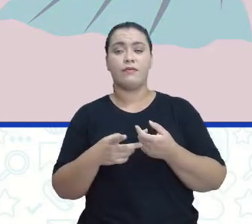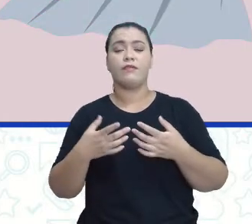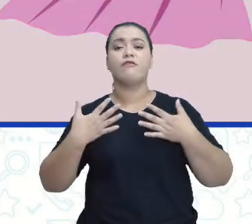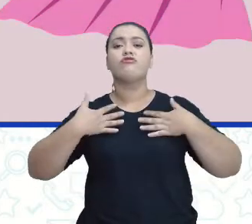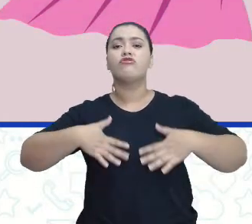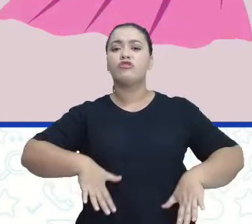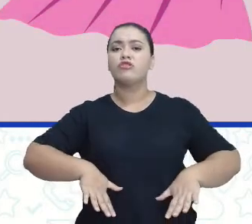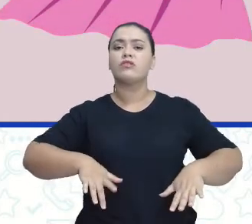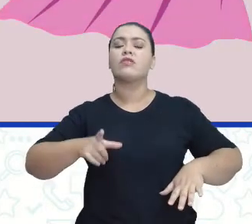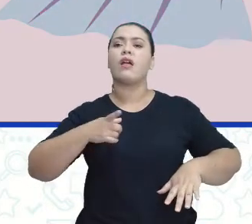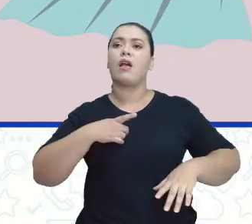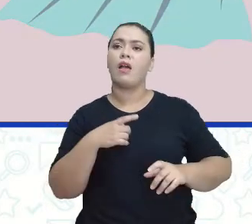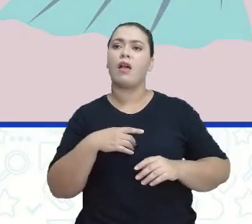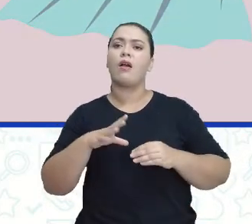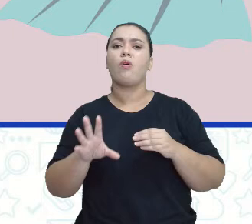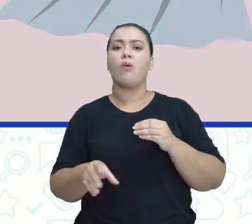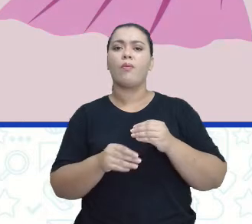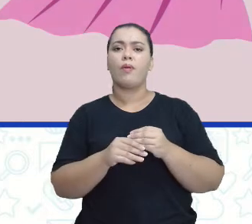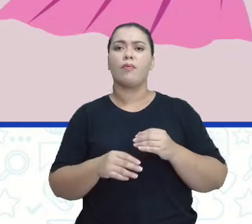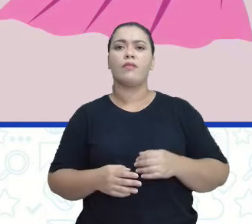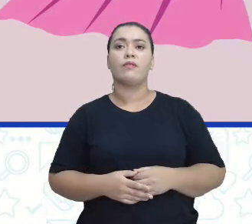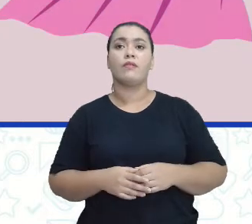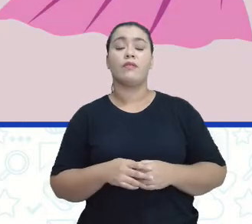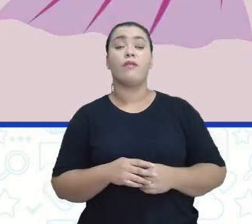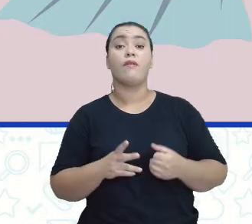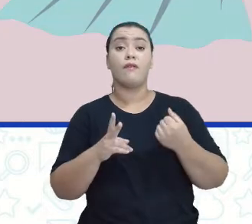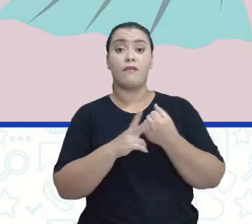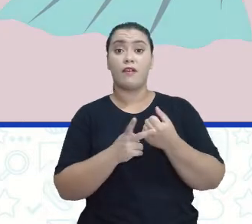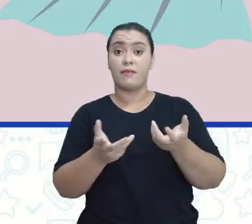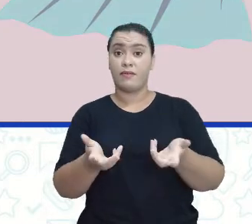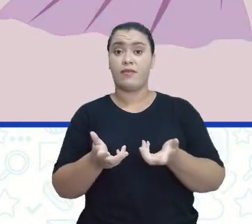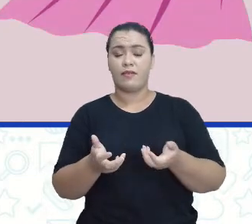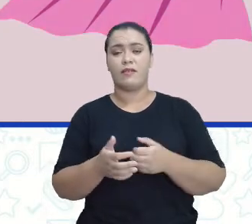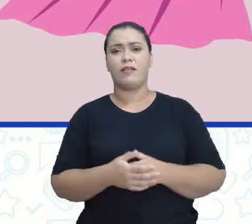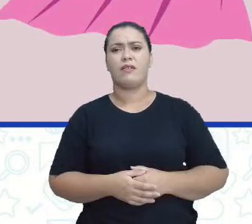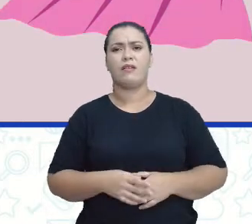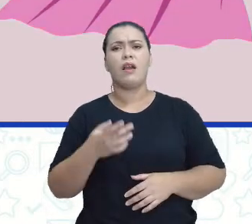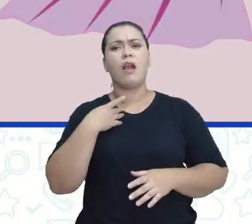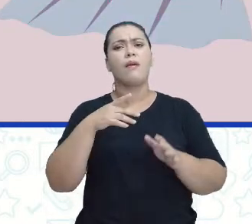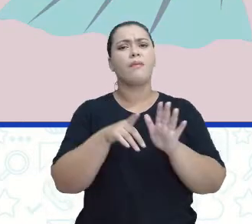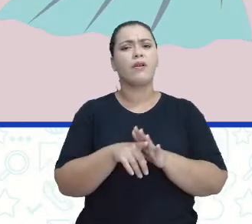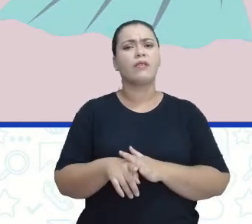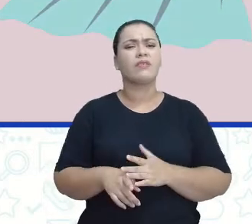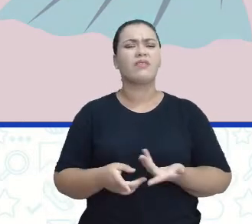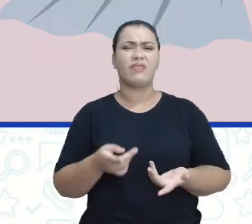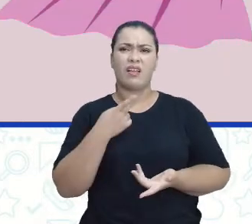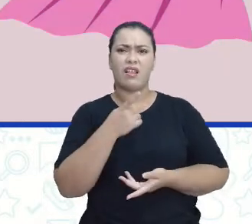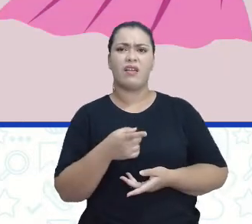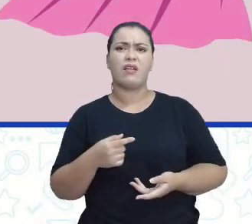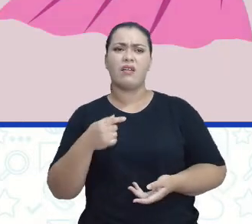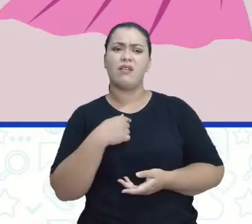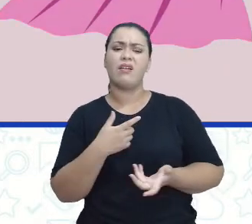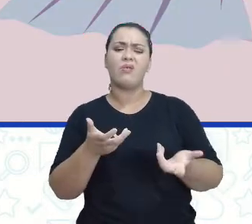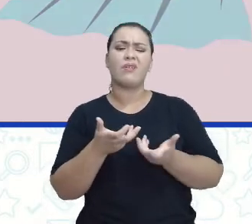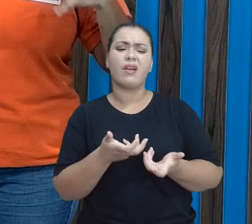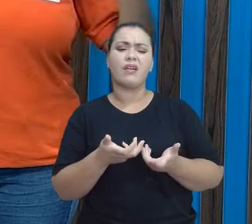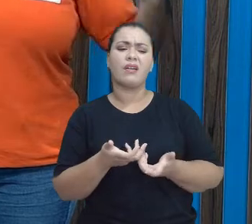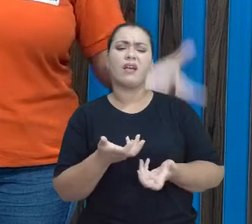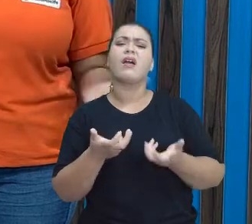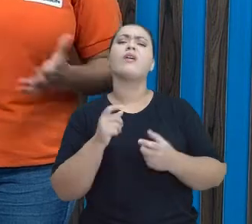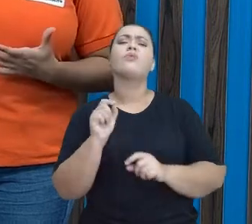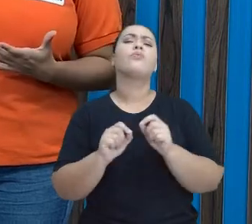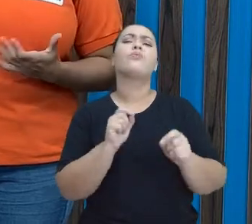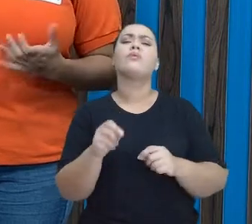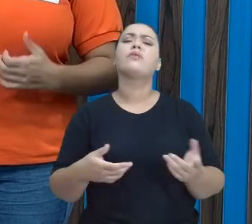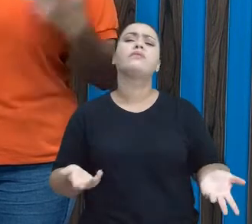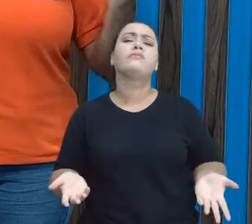né? Então, qual é o verbo aqui? O verbo é quero. E eu pergunto, ele faz sentido sozinho? Eu quero o quê?